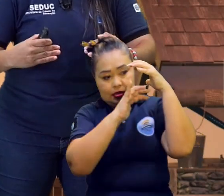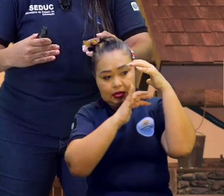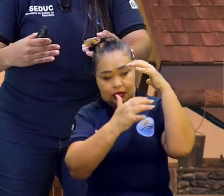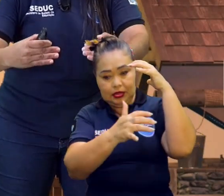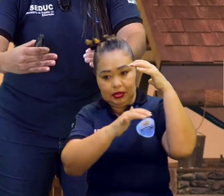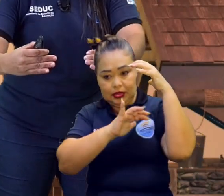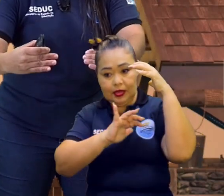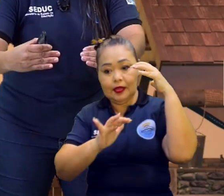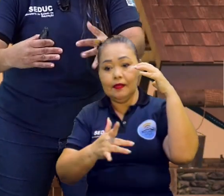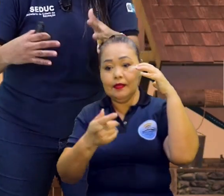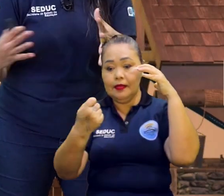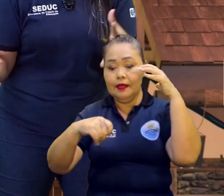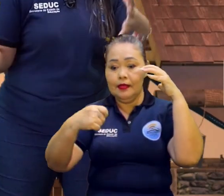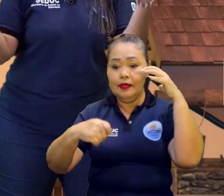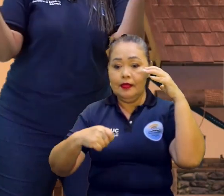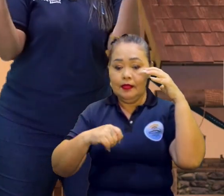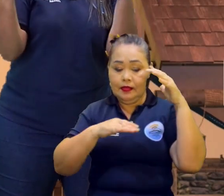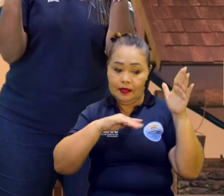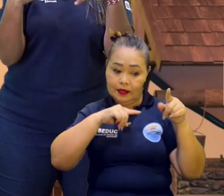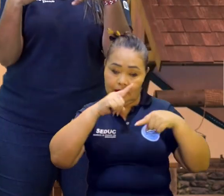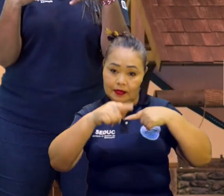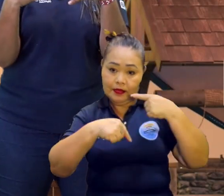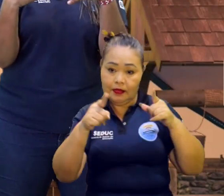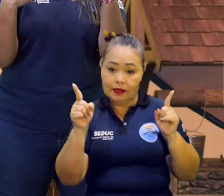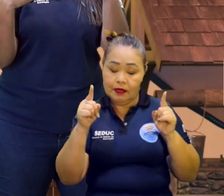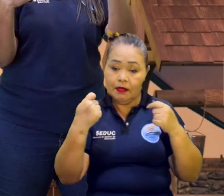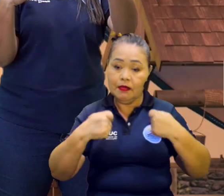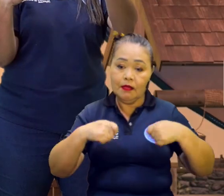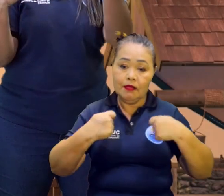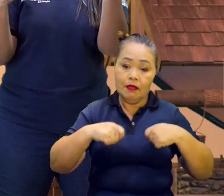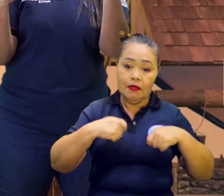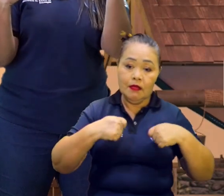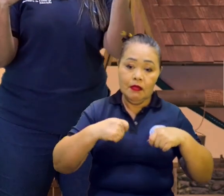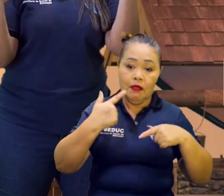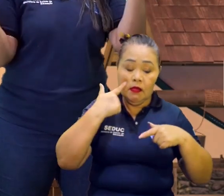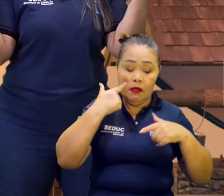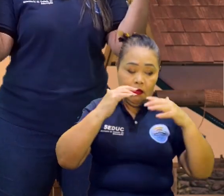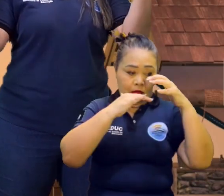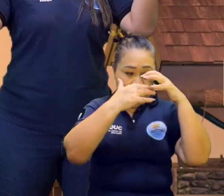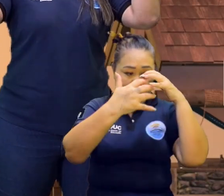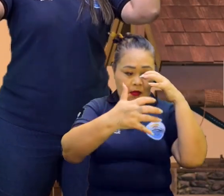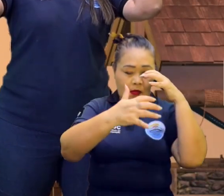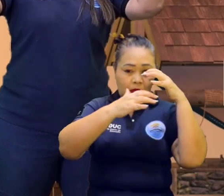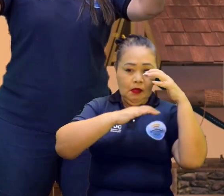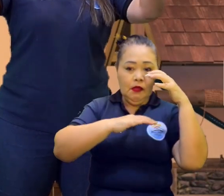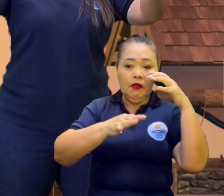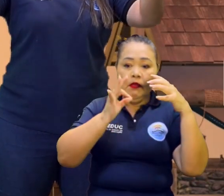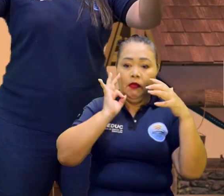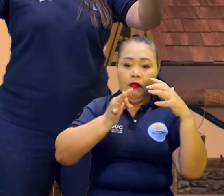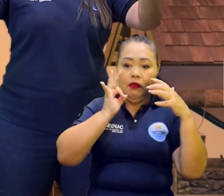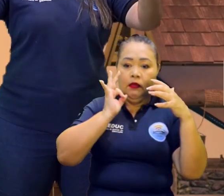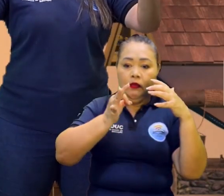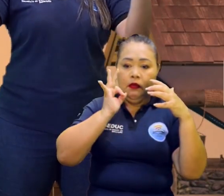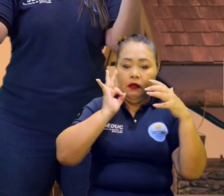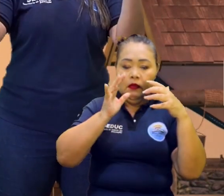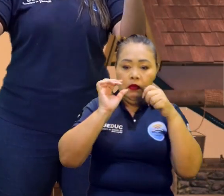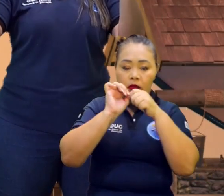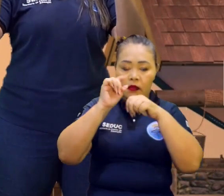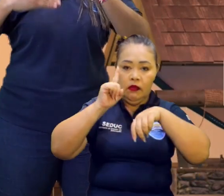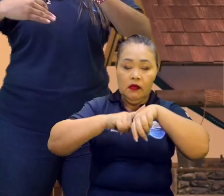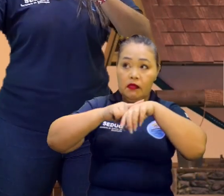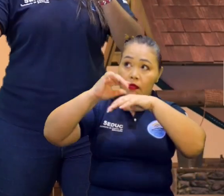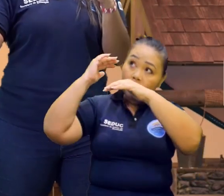que têm ciclos mais curtos, mas que precisam desse sombreamento. Por exemplo, o café também precisa de um momento ali daquela cobertura,